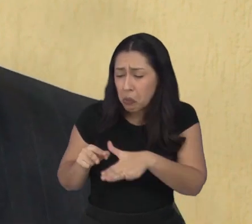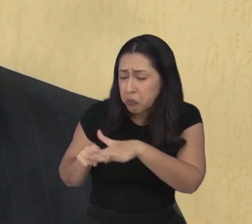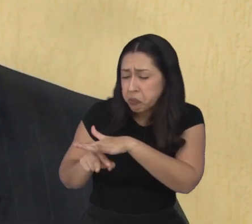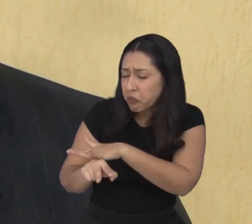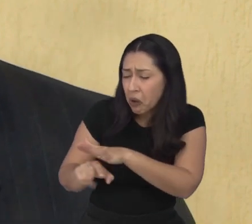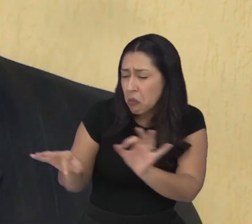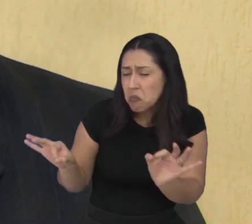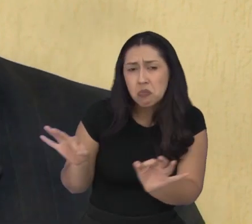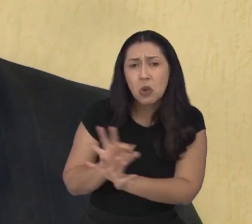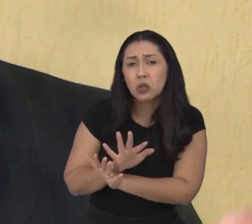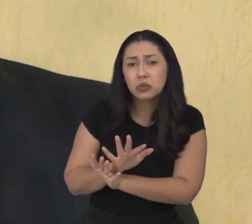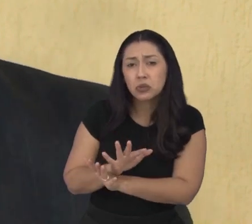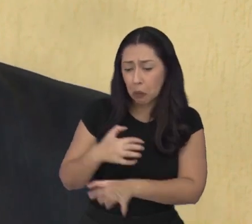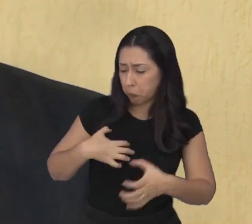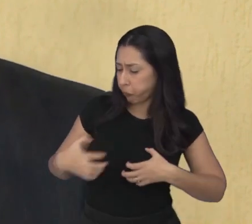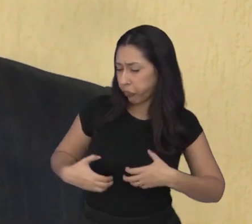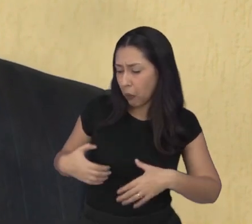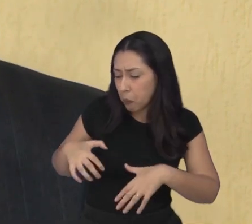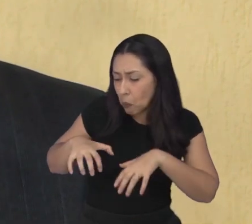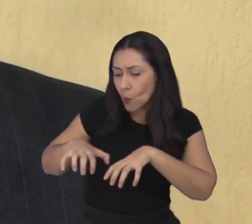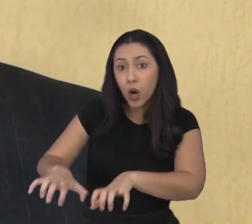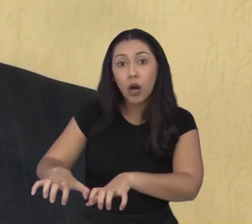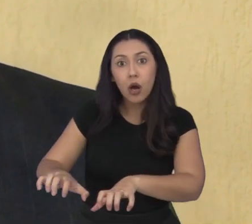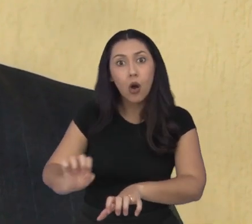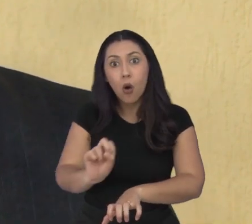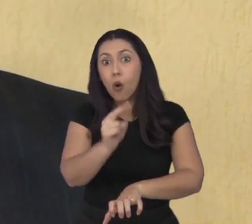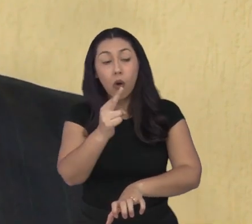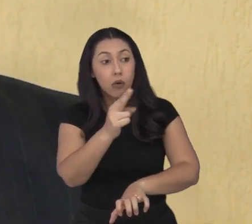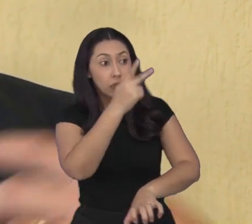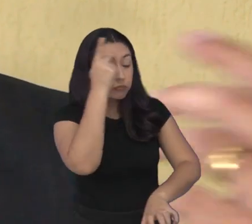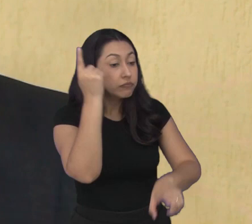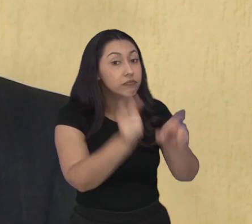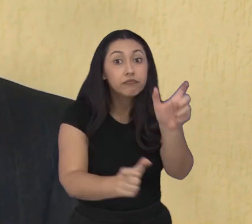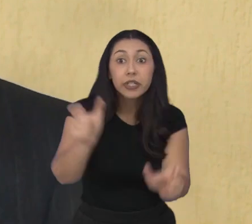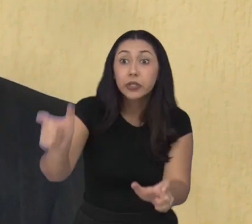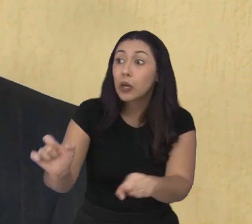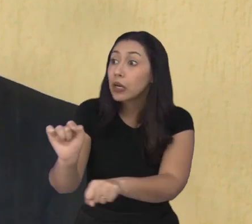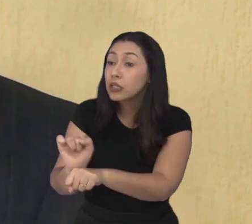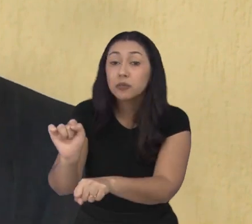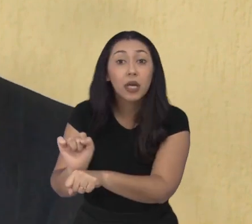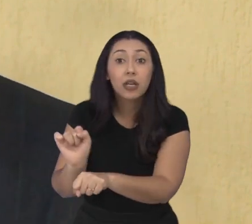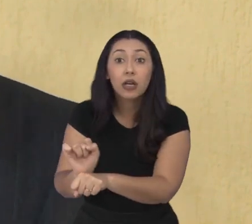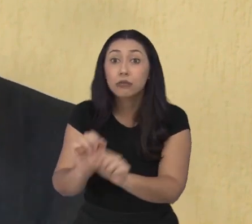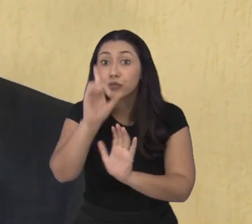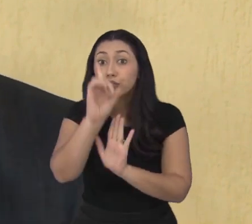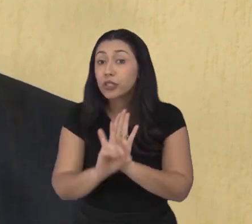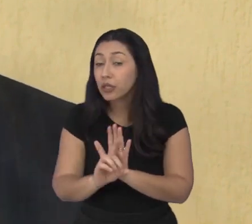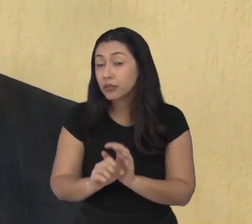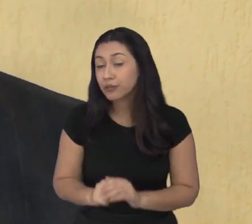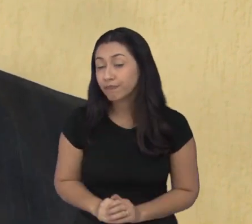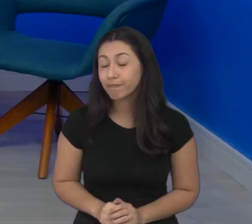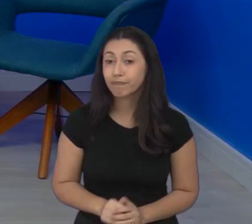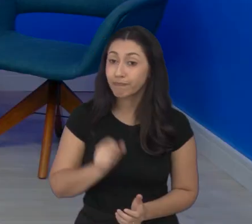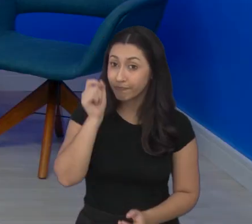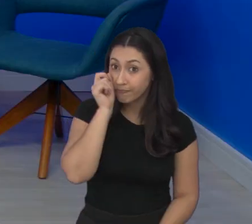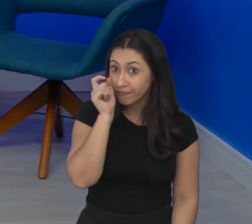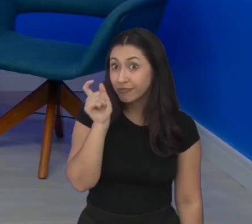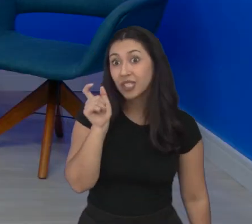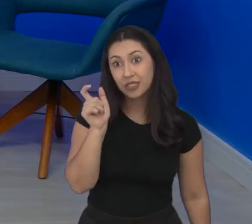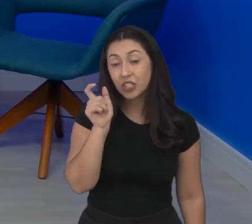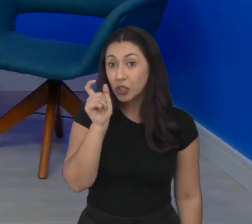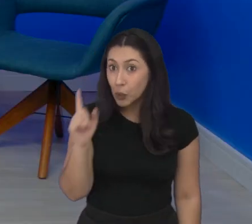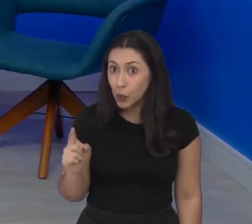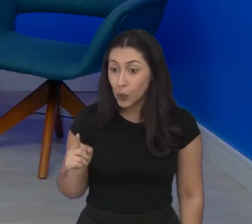seu ente, né, com todos os órgãos bons, ou aquele direito coletivo de pessoas que estão na fila para receber órgãos? Olha